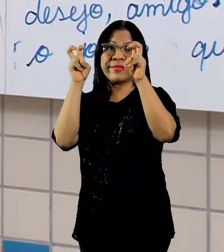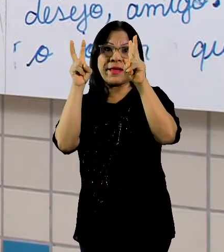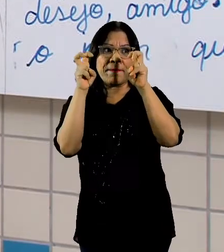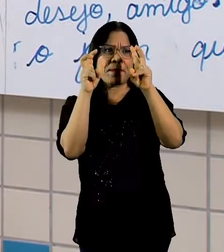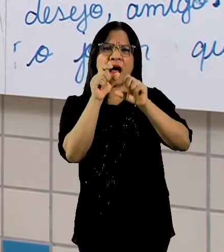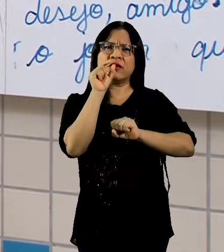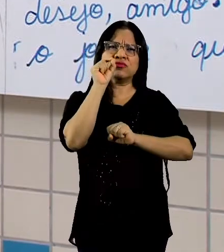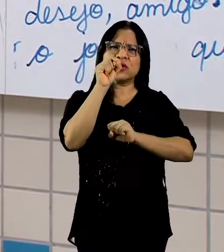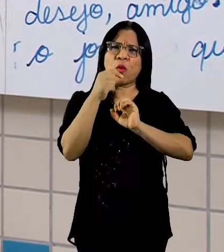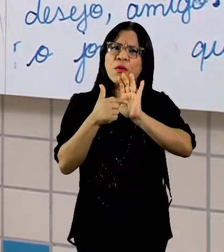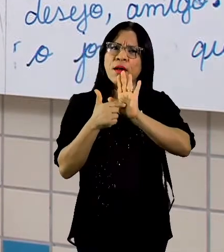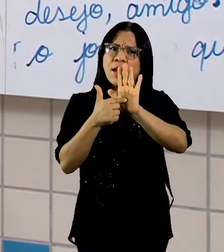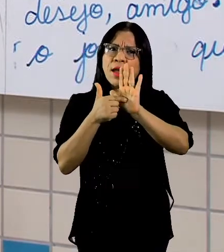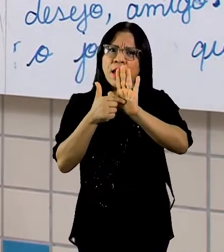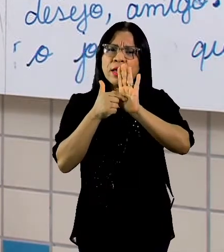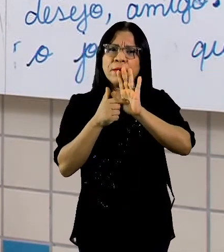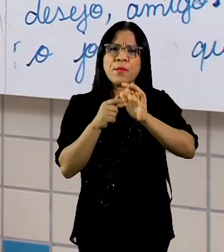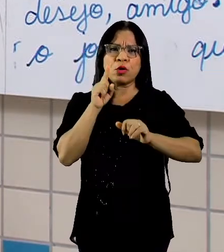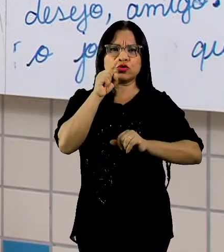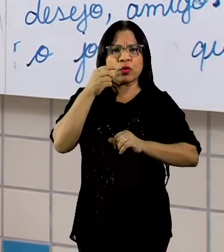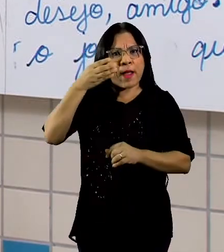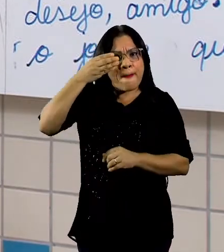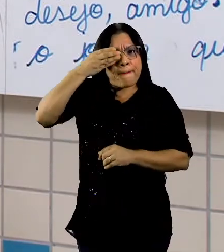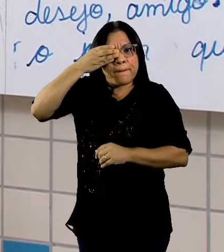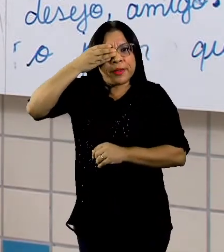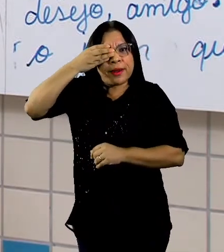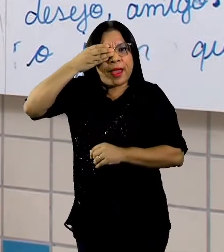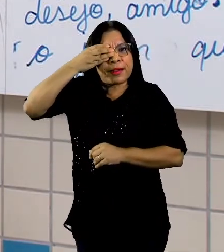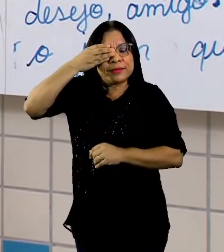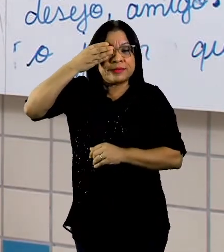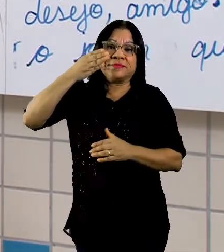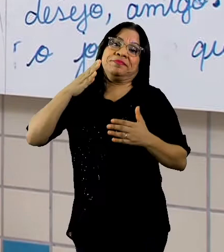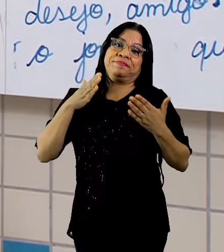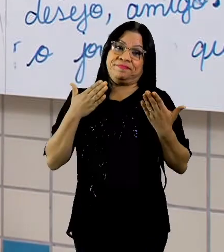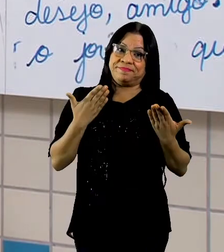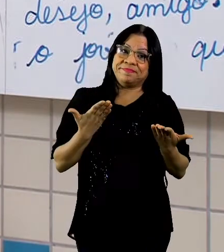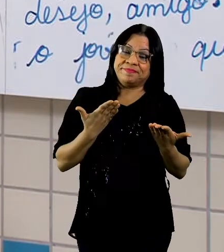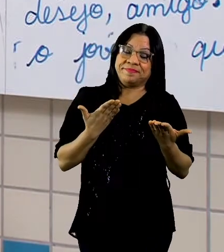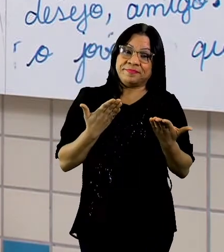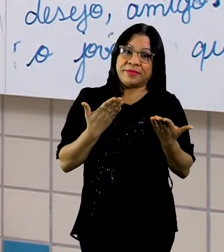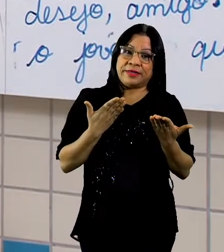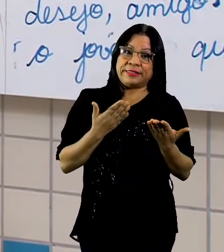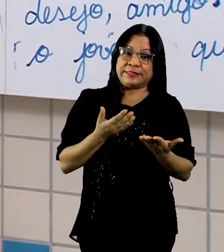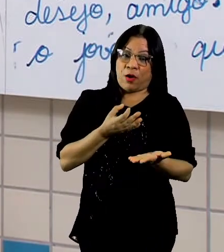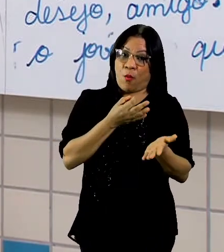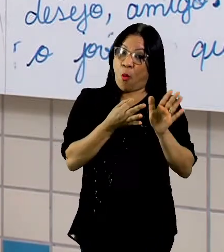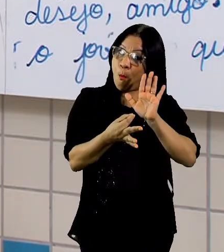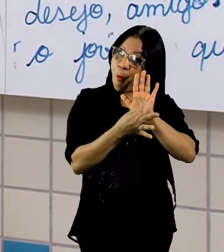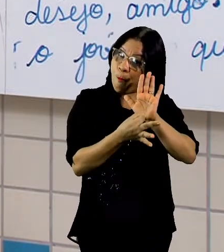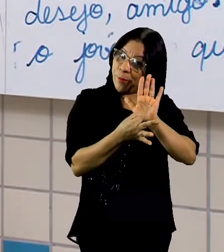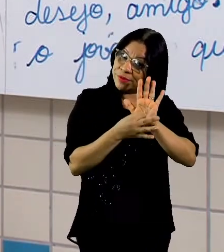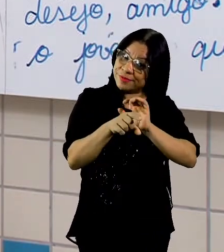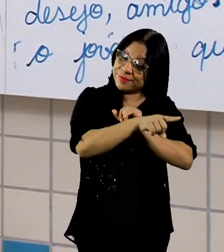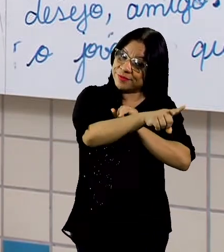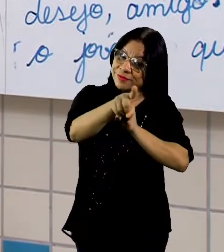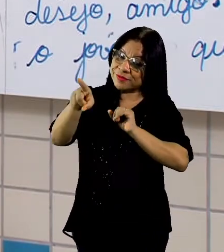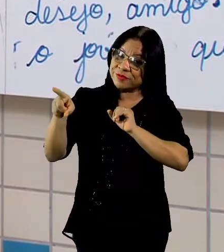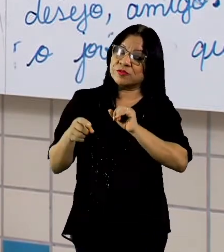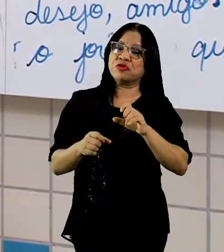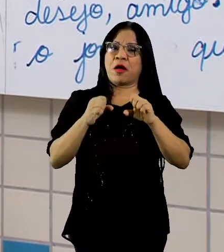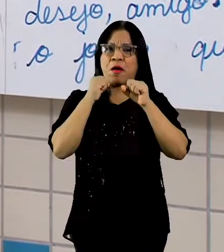piratas. Então, como sugestão, vocês irão pesquisar no Google,